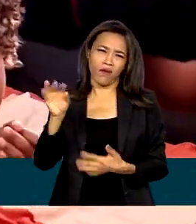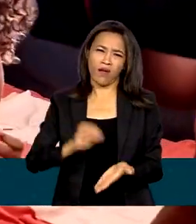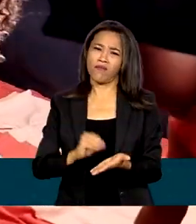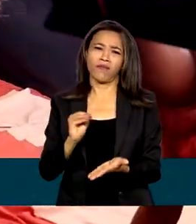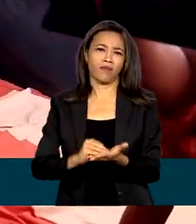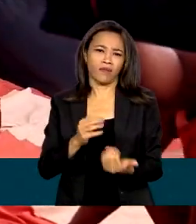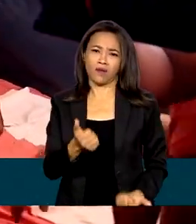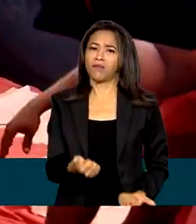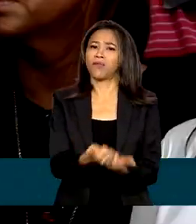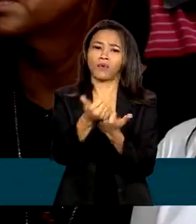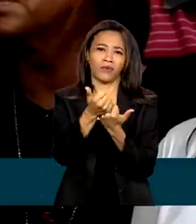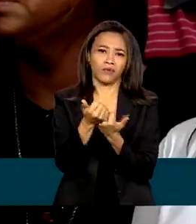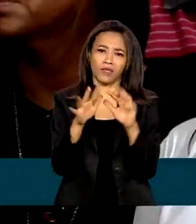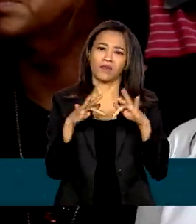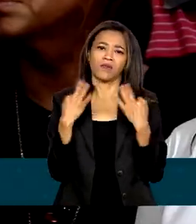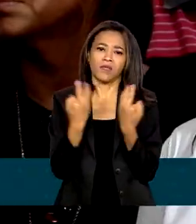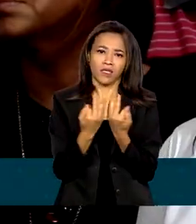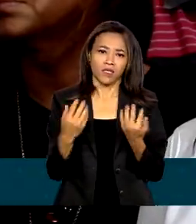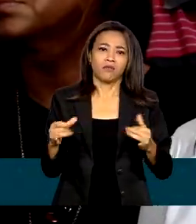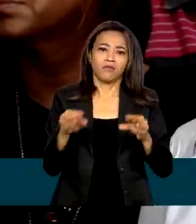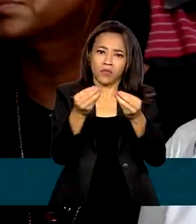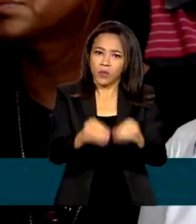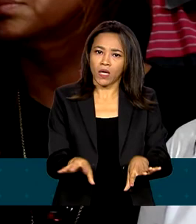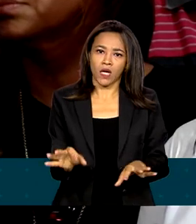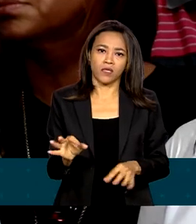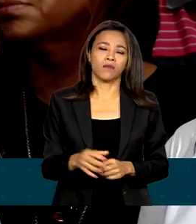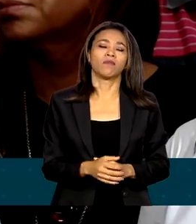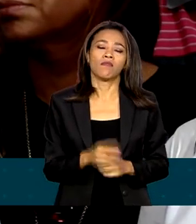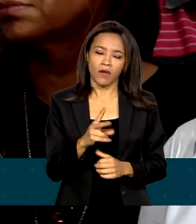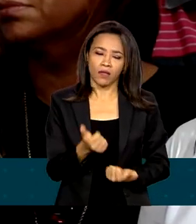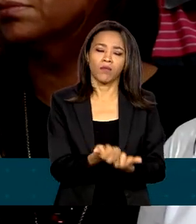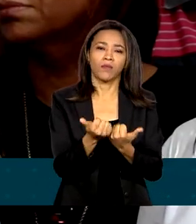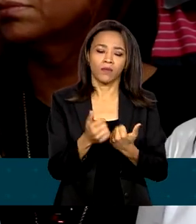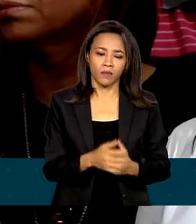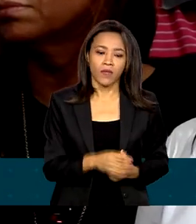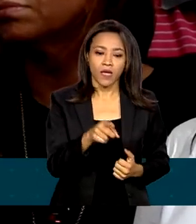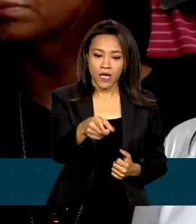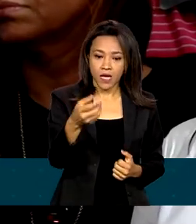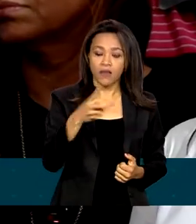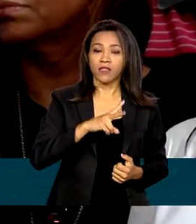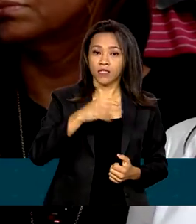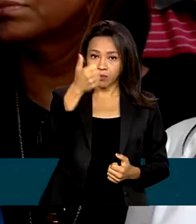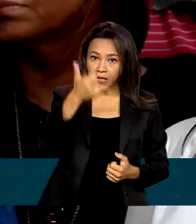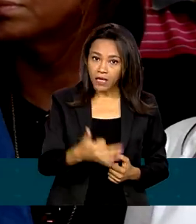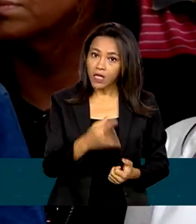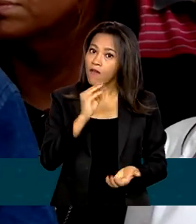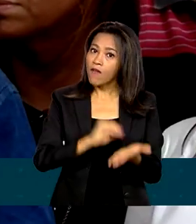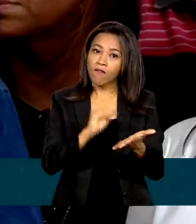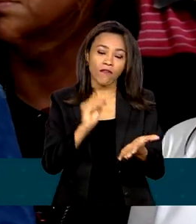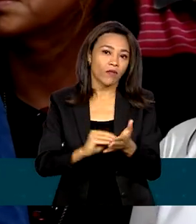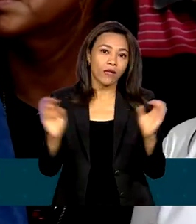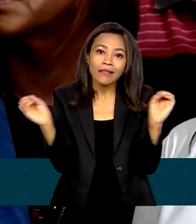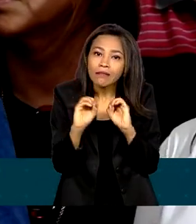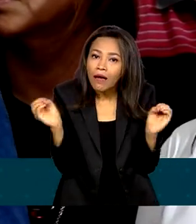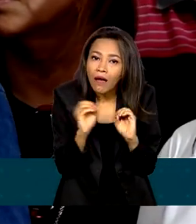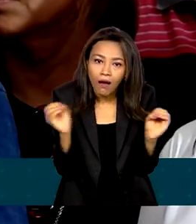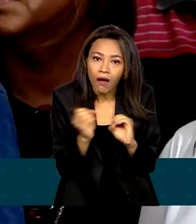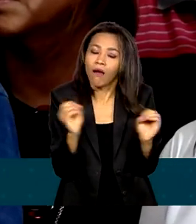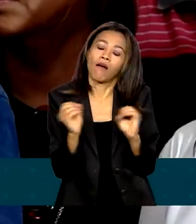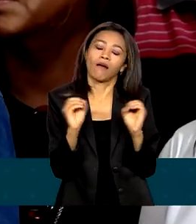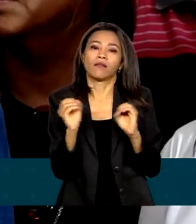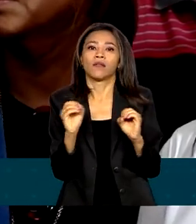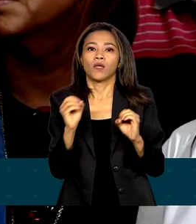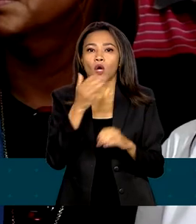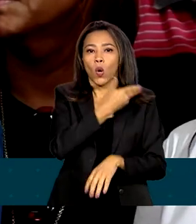famílias atingidas. O governo federal não faltará em nenhuma hipótese a necessidade do governo